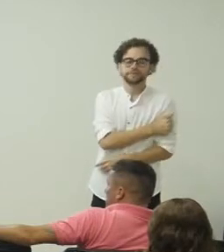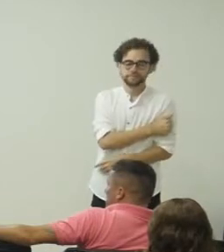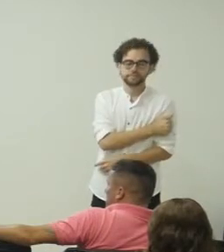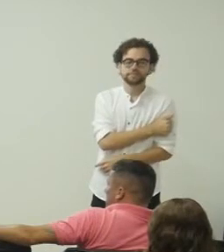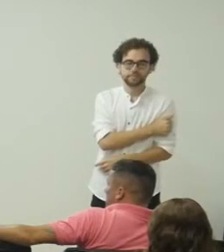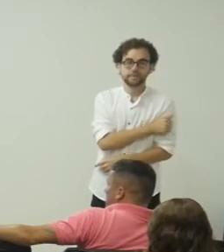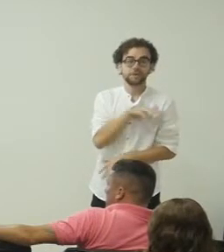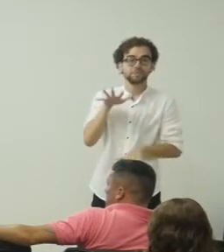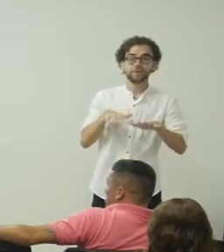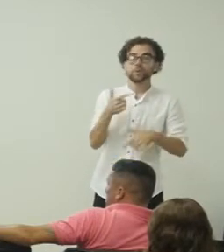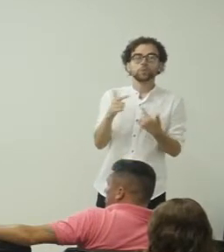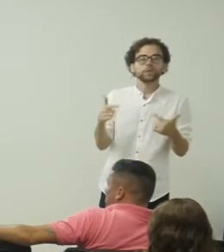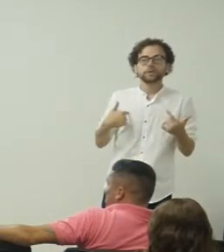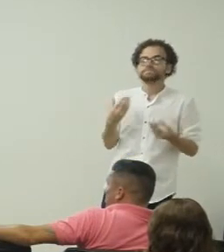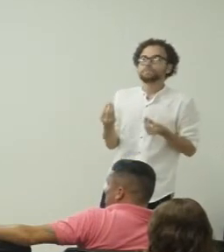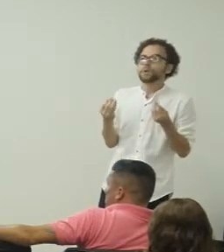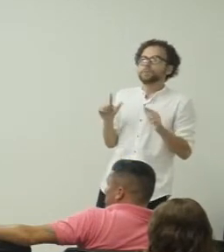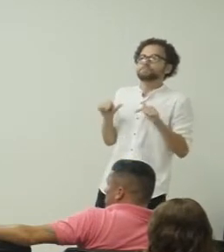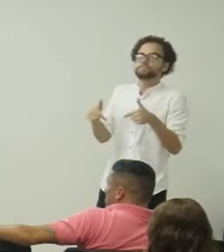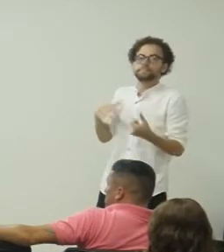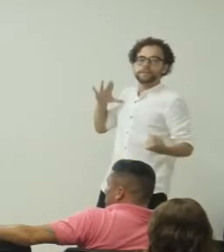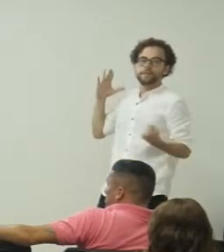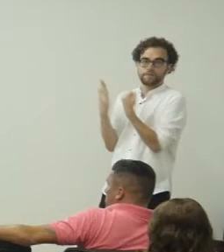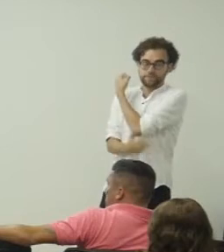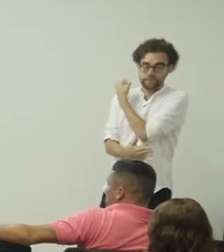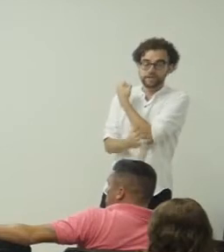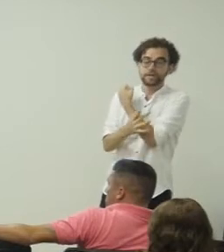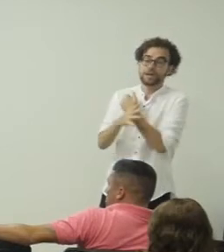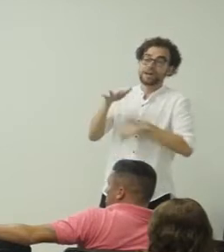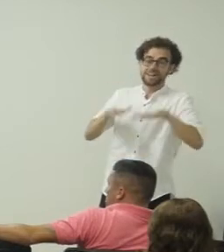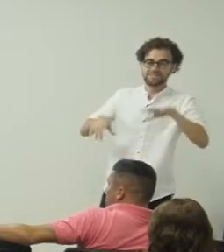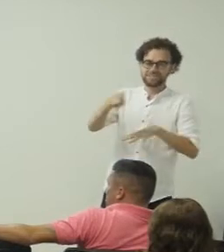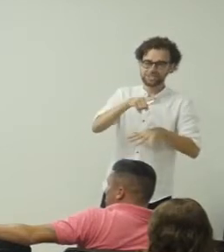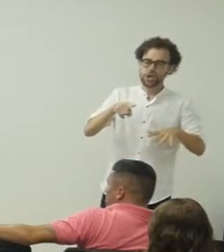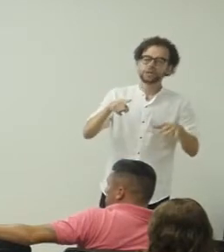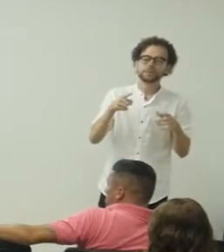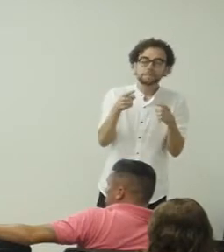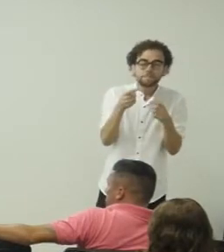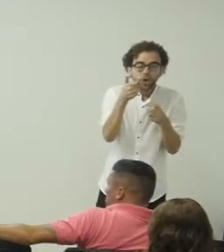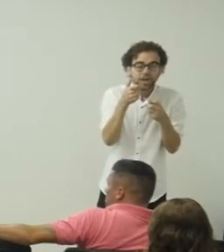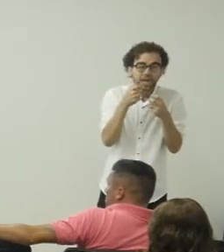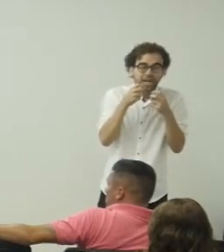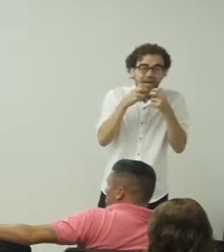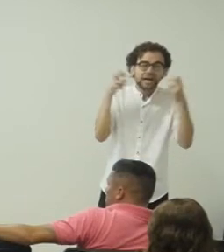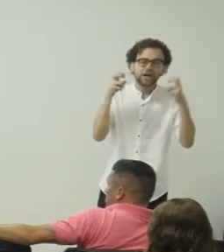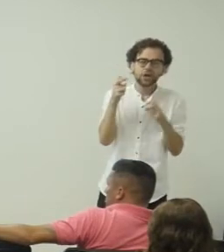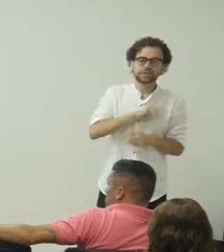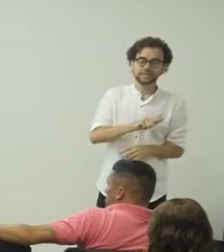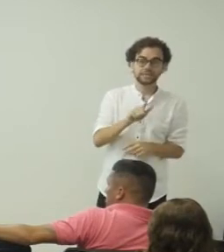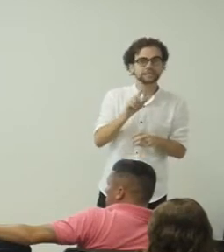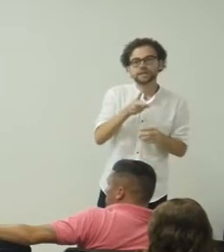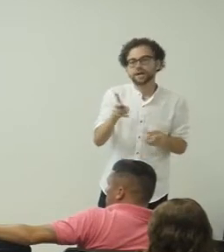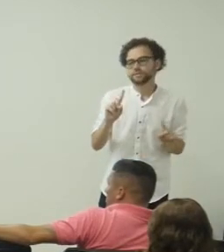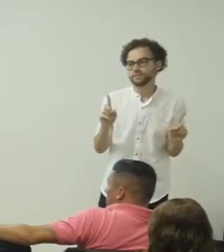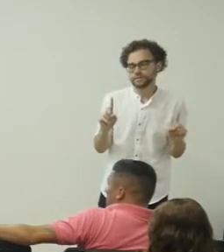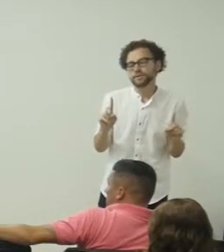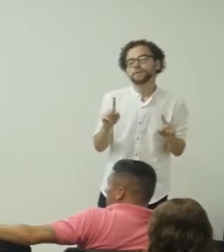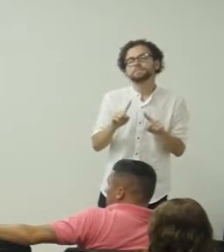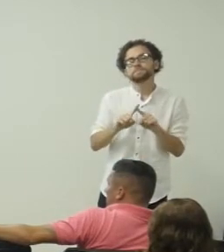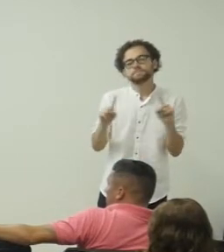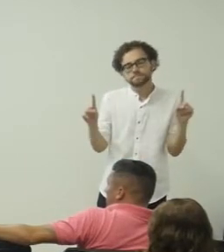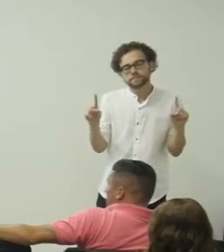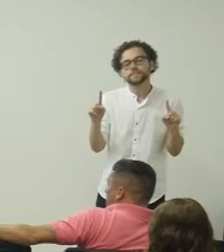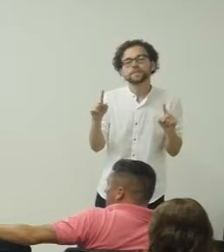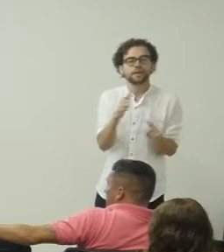têm condição de se defenderem. A gente ainda, de vez em quando, consegue gritar um pouquinho. De vez em quando, né, gente? Nem sempre.